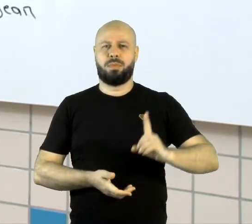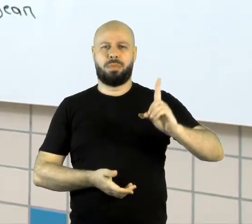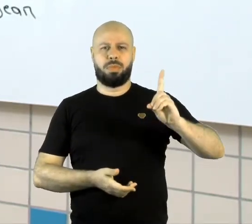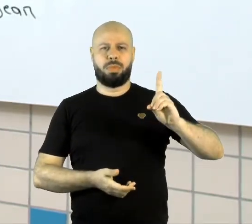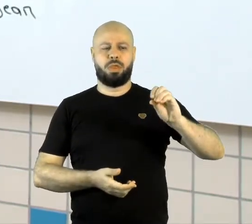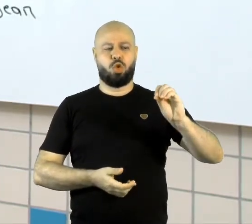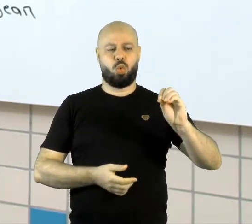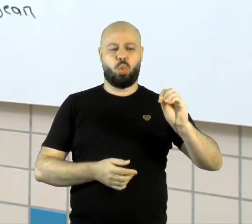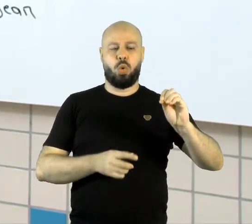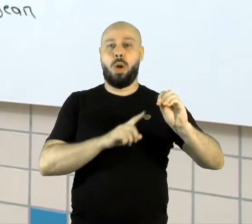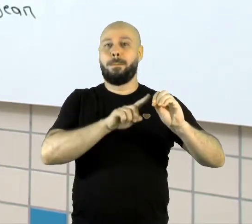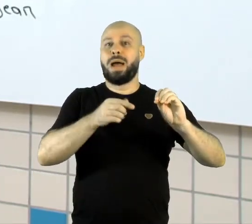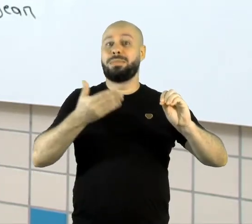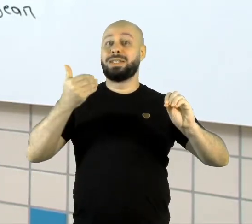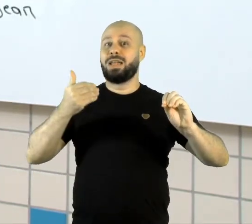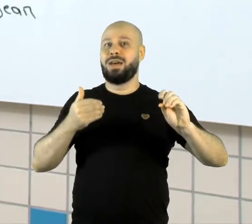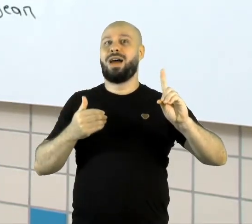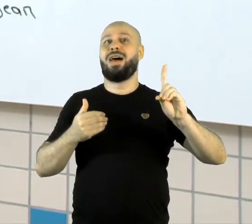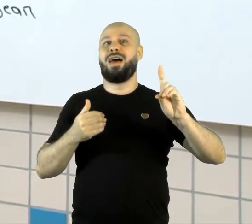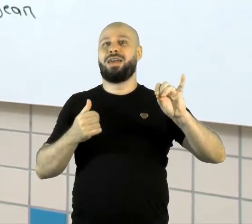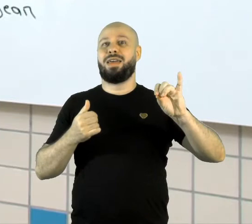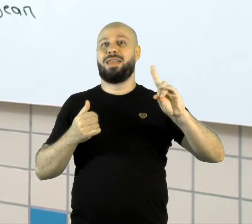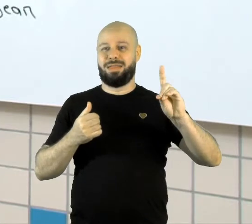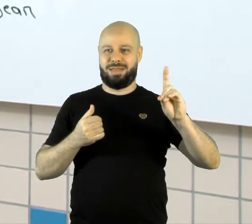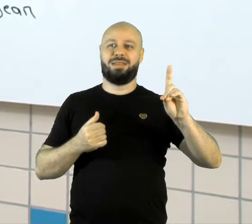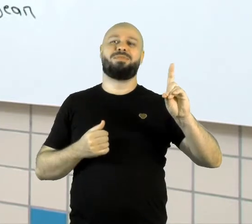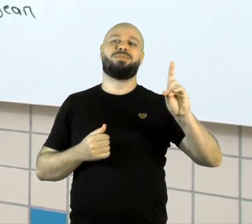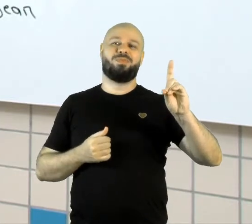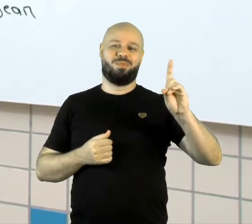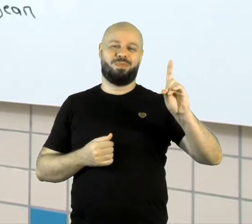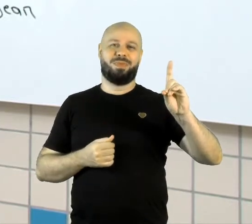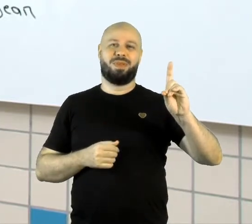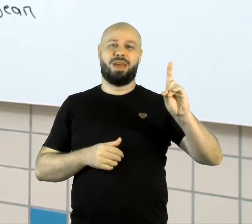do, só que no passado. Did you